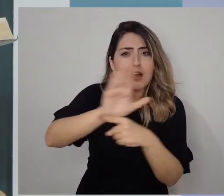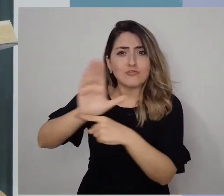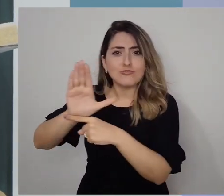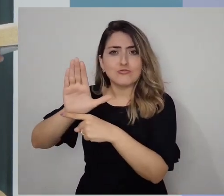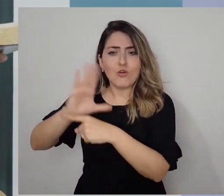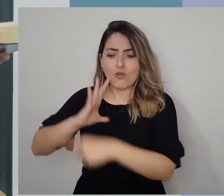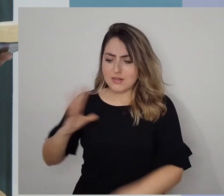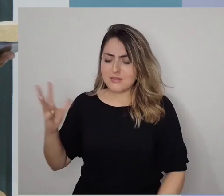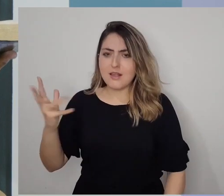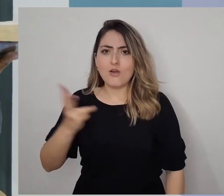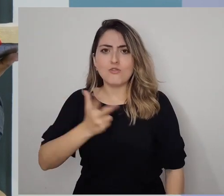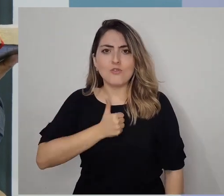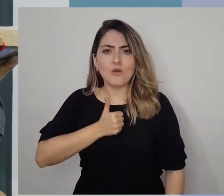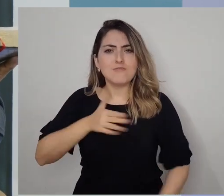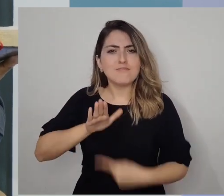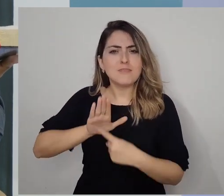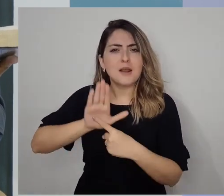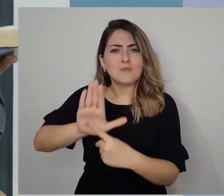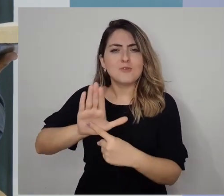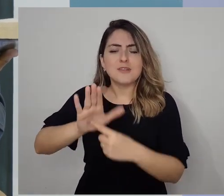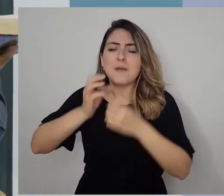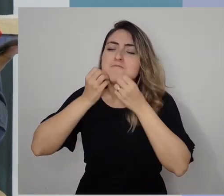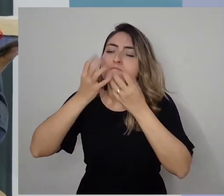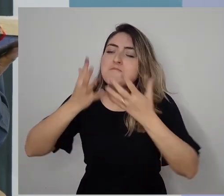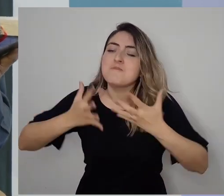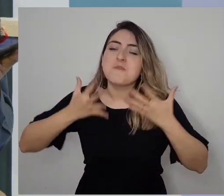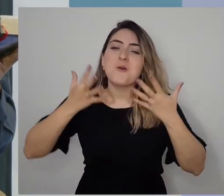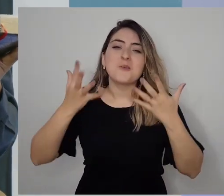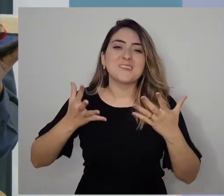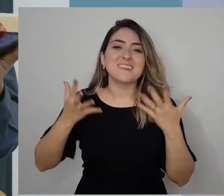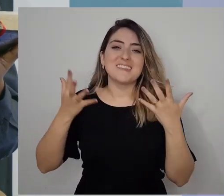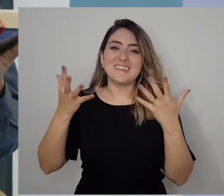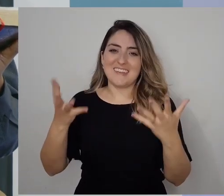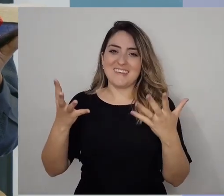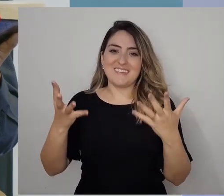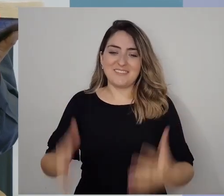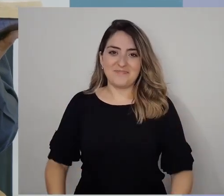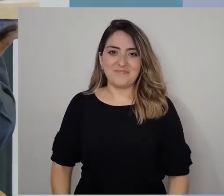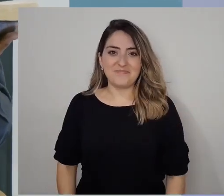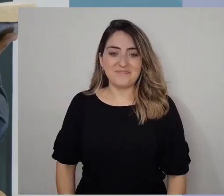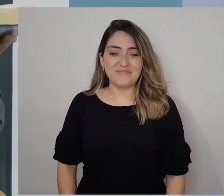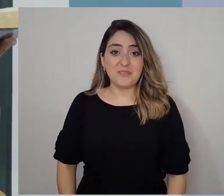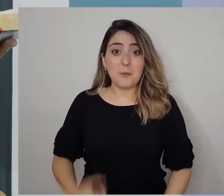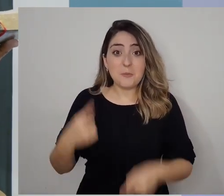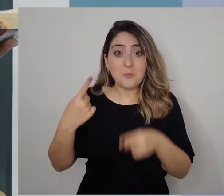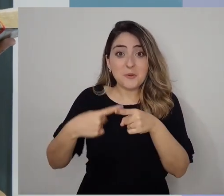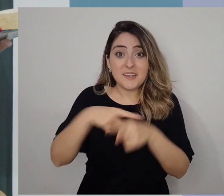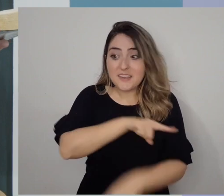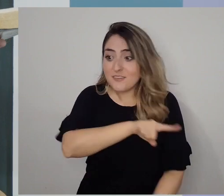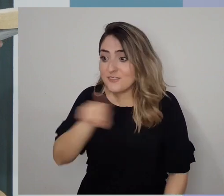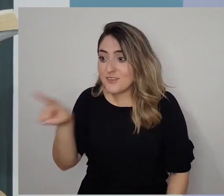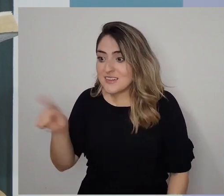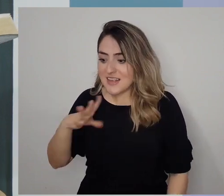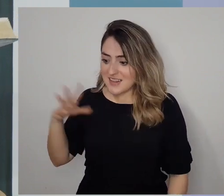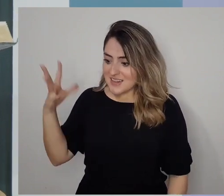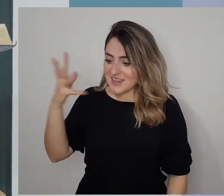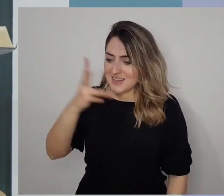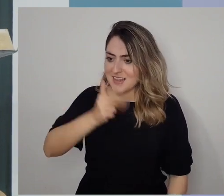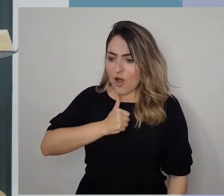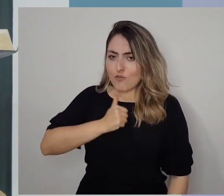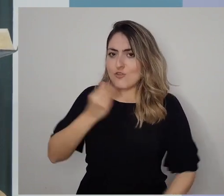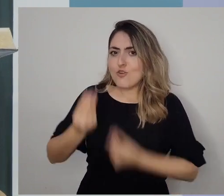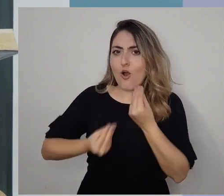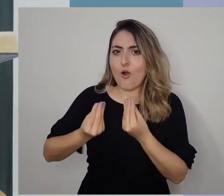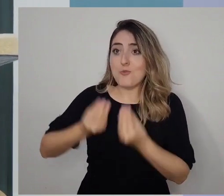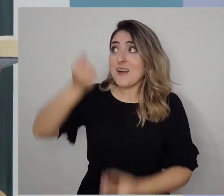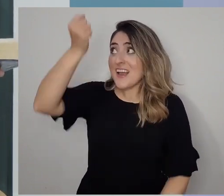sua graça em bondade para conosco em Cristo Jesus. Porque pela graça vocês são salvos, mediante a